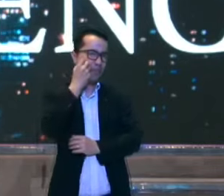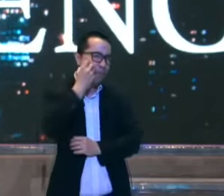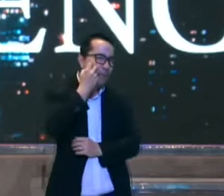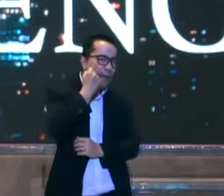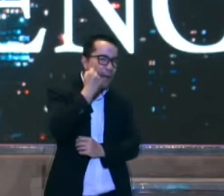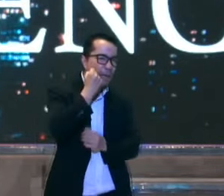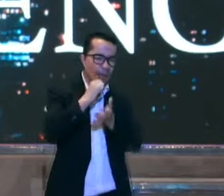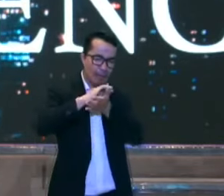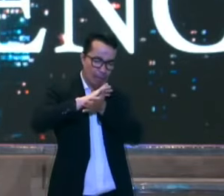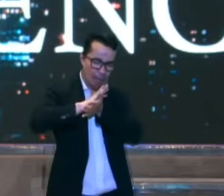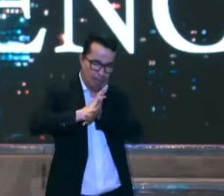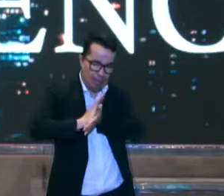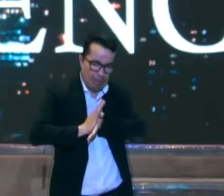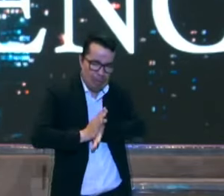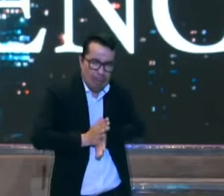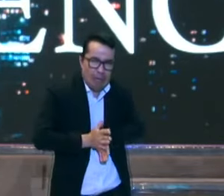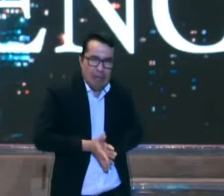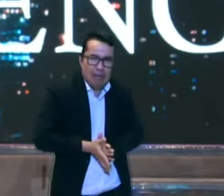mortal.